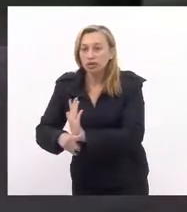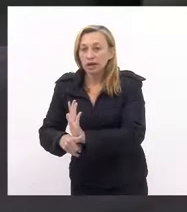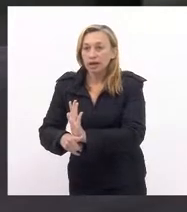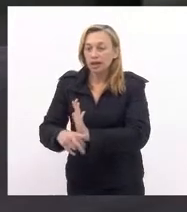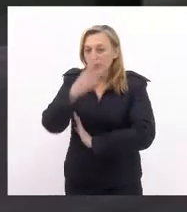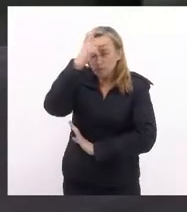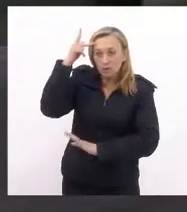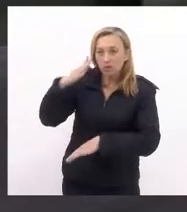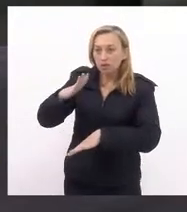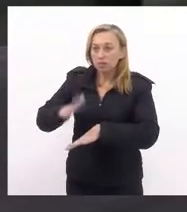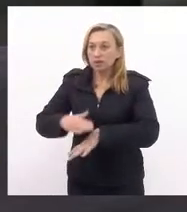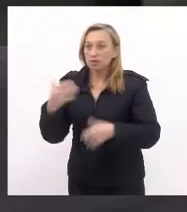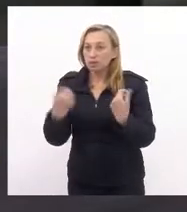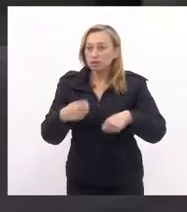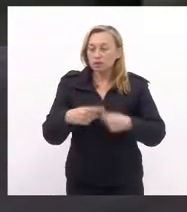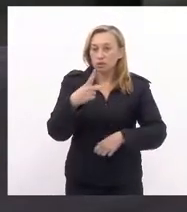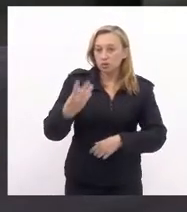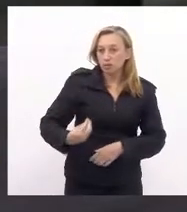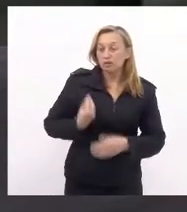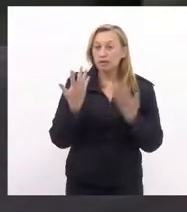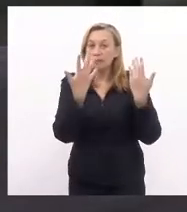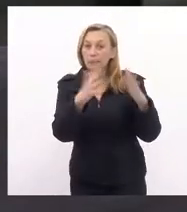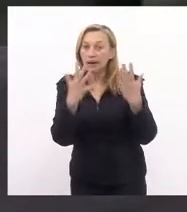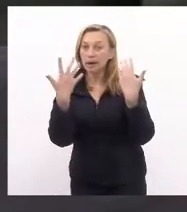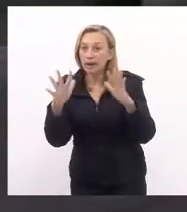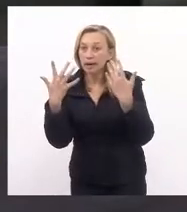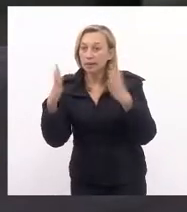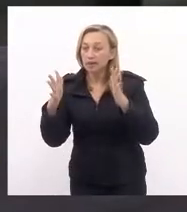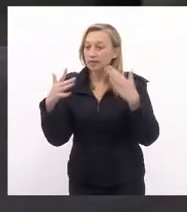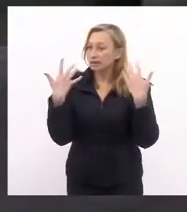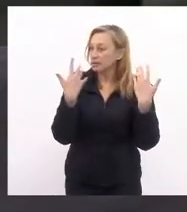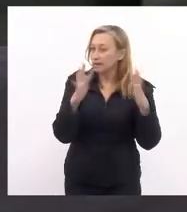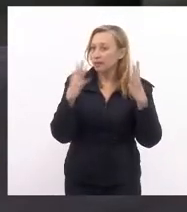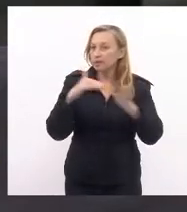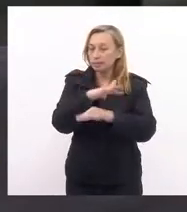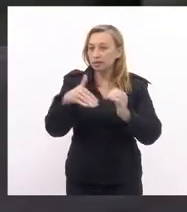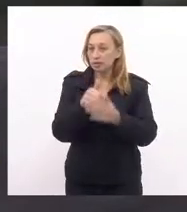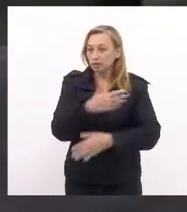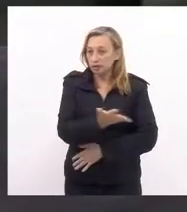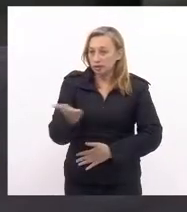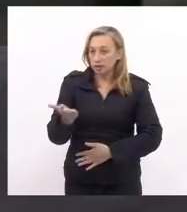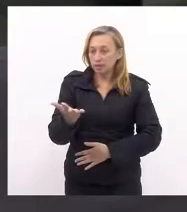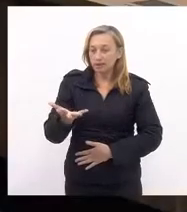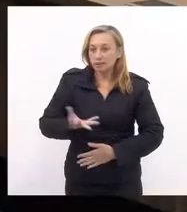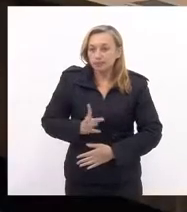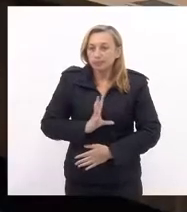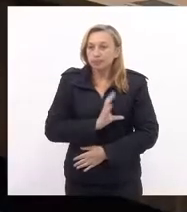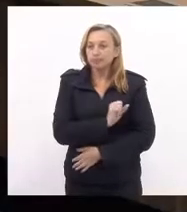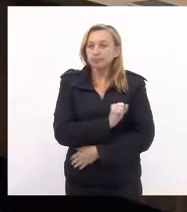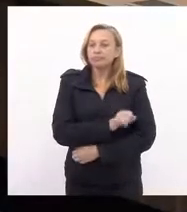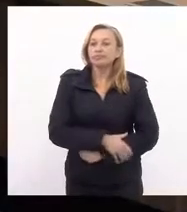mais difíceis das suas vidas. Parabéns e uma forte salva de palmas para todos vocês agraciados.